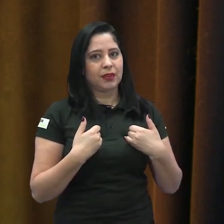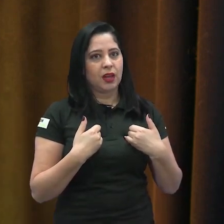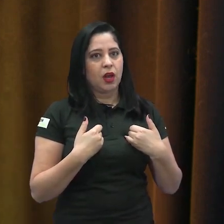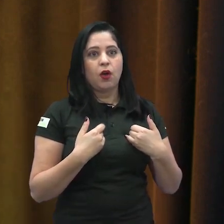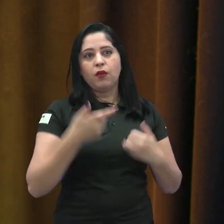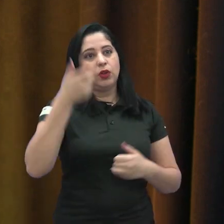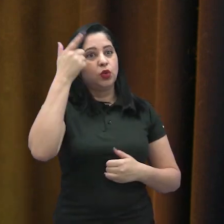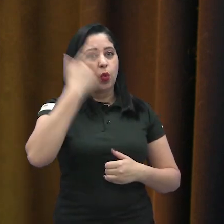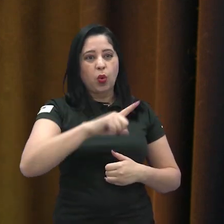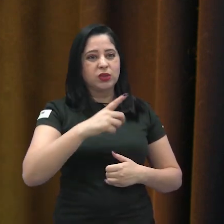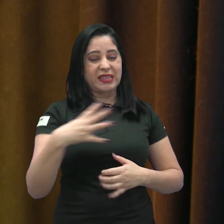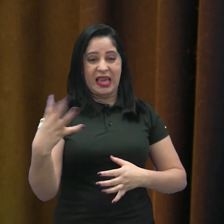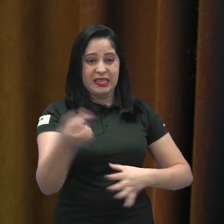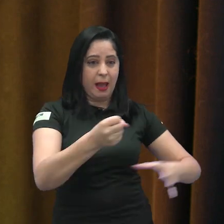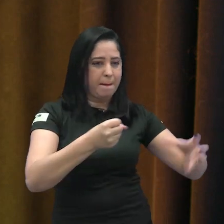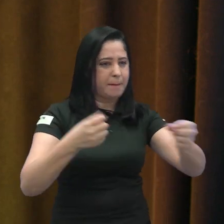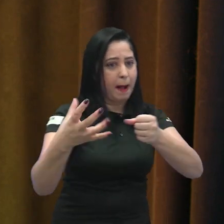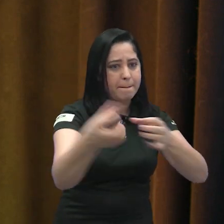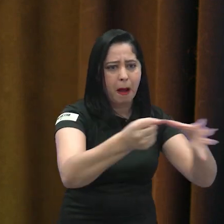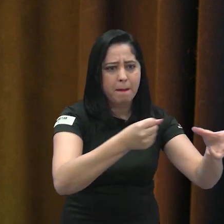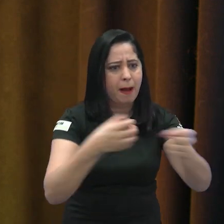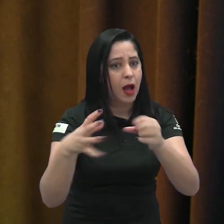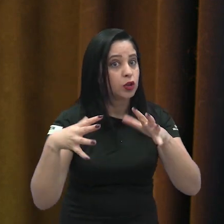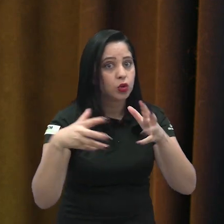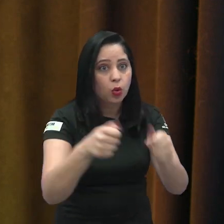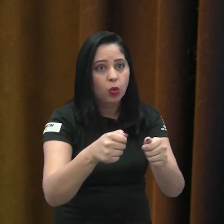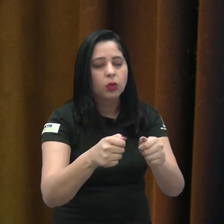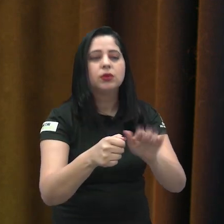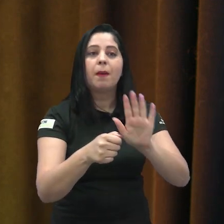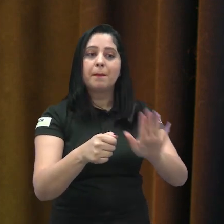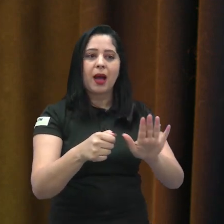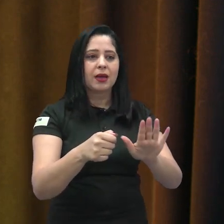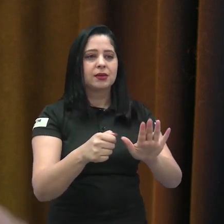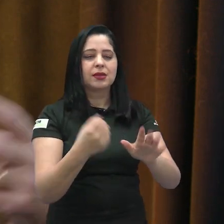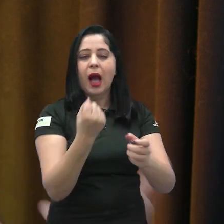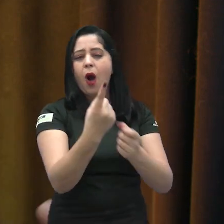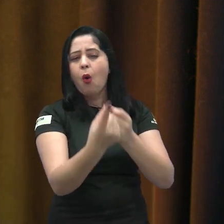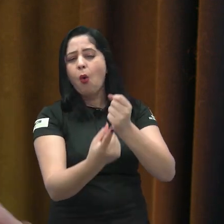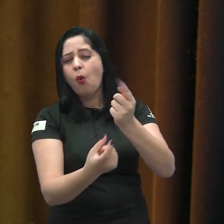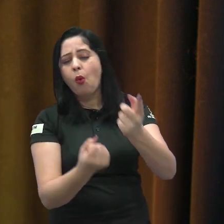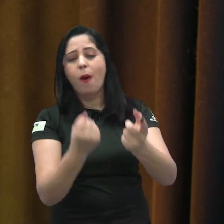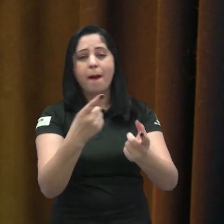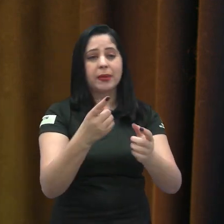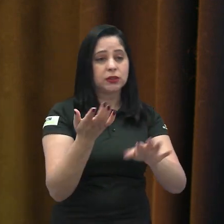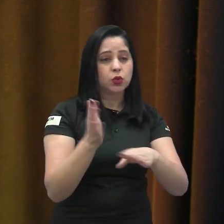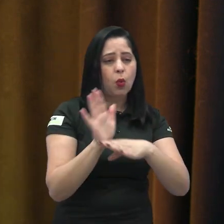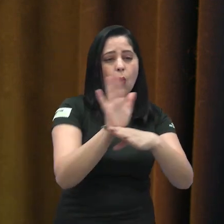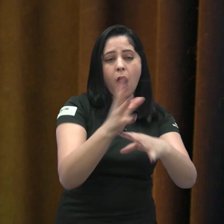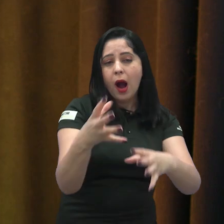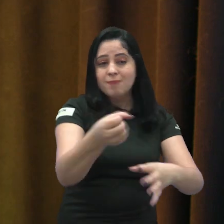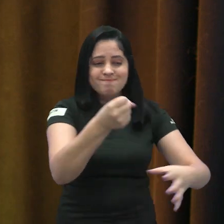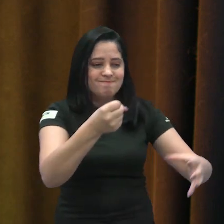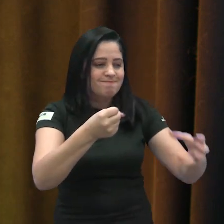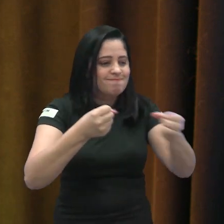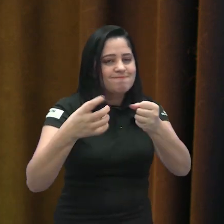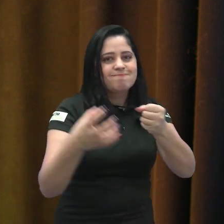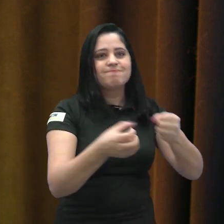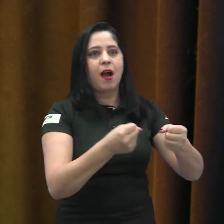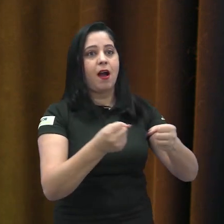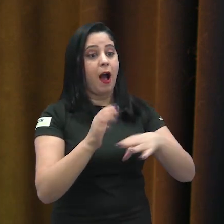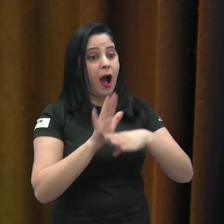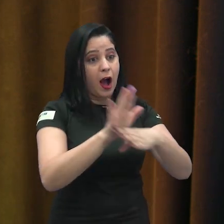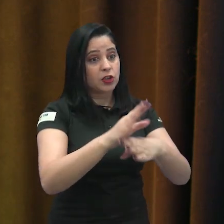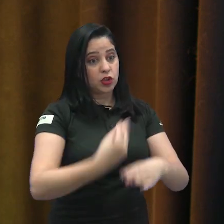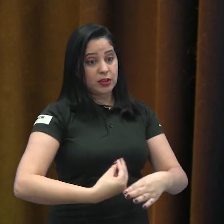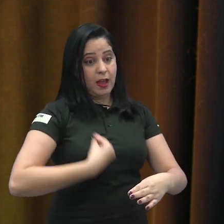não vai salvar o mundo, você não tem condições, mas algumas pessoas que você colabora, tanto na parte pessoal